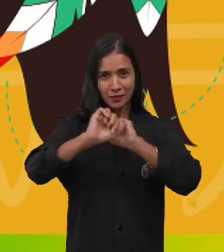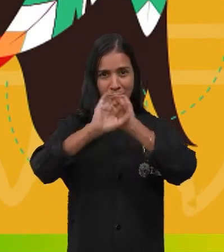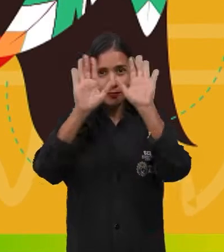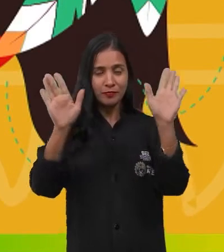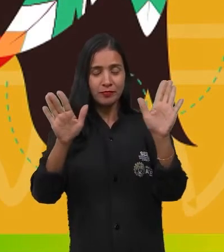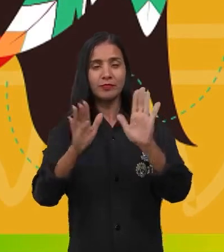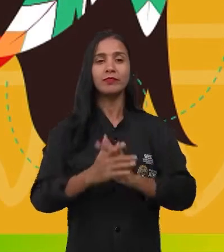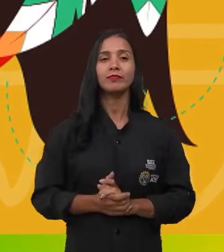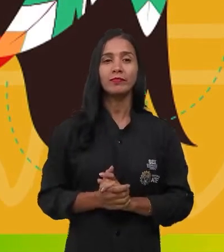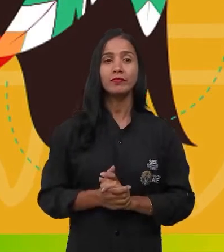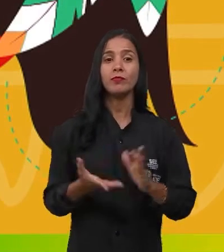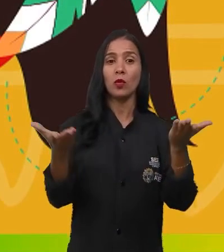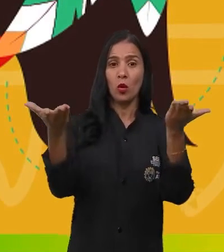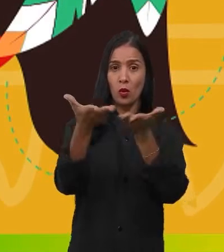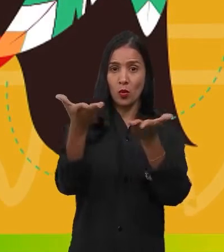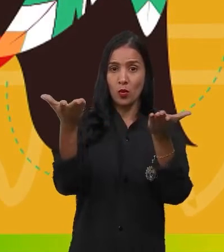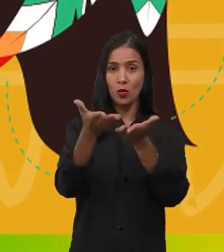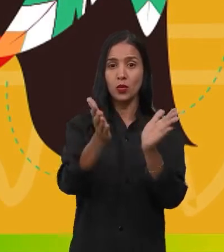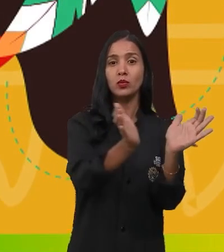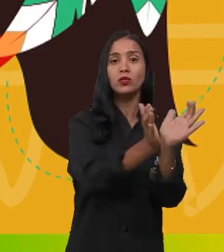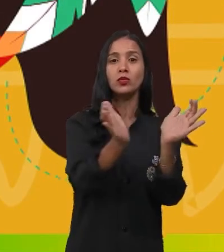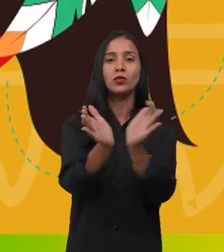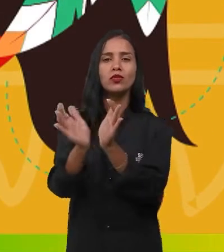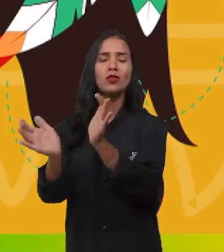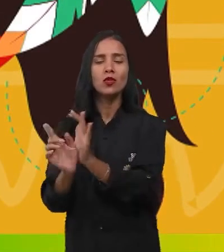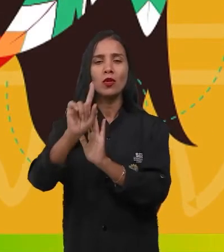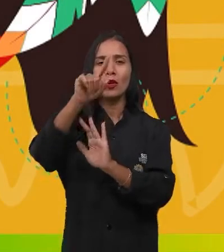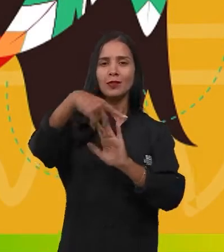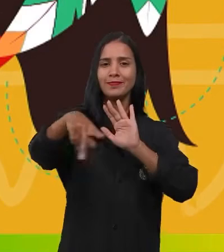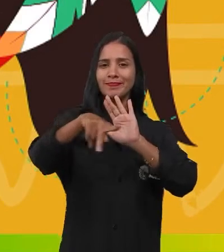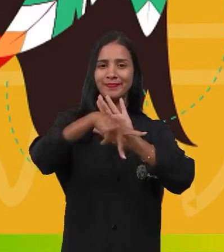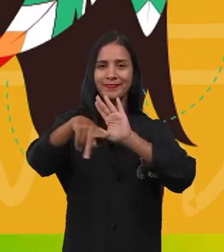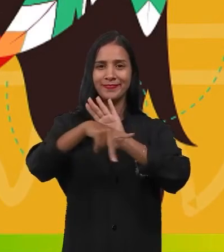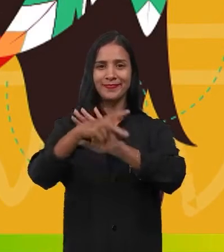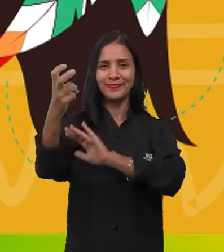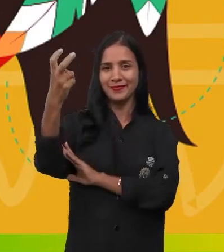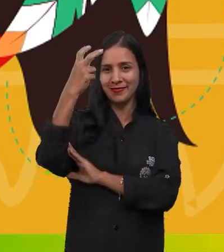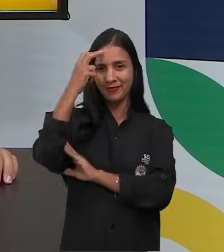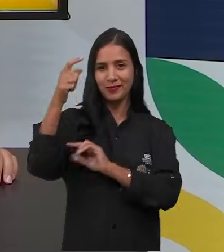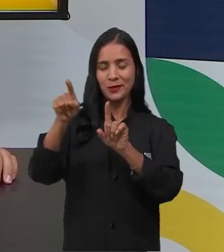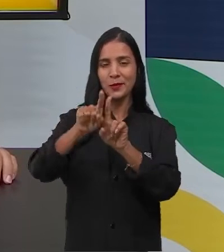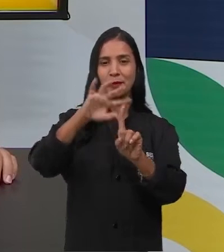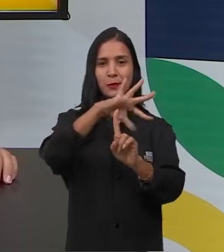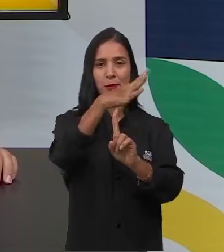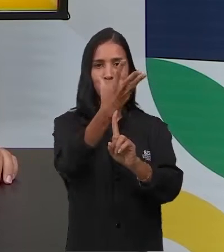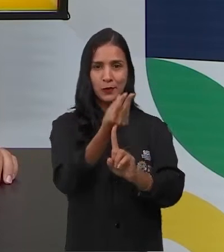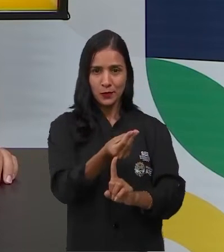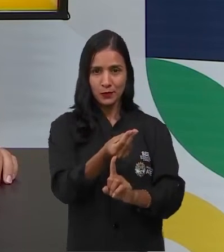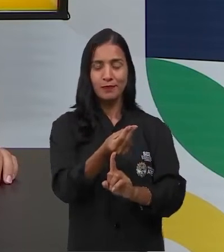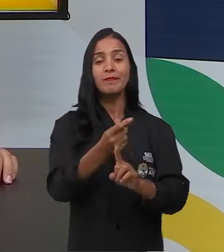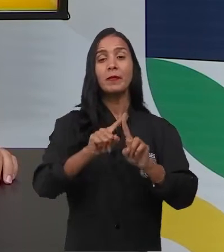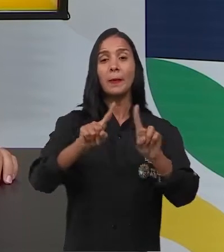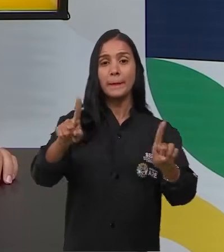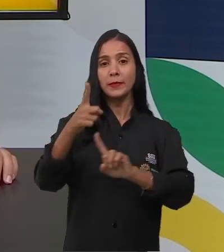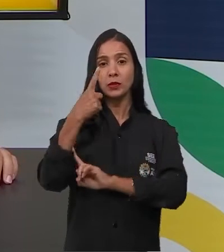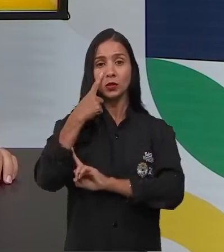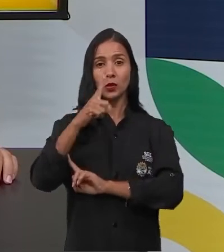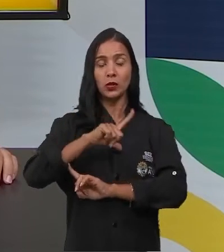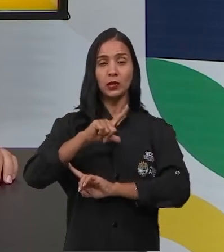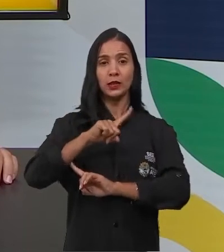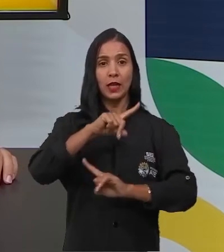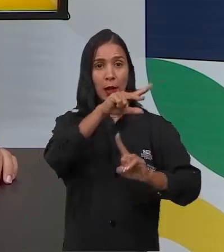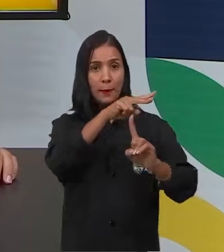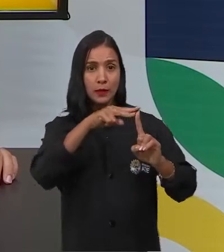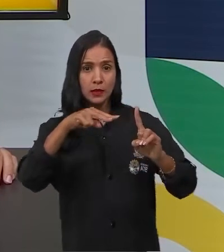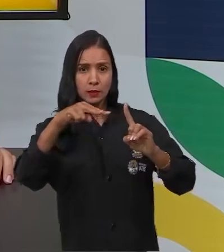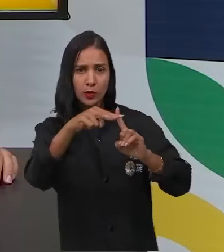são reconhecidas como patrimônio cultural e artístico, é o que eu falei anteriormente. Tem essa visão de marginalização,